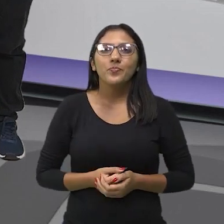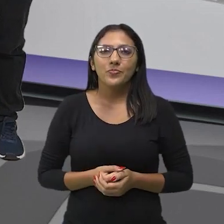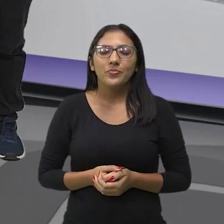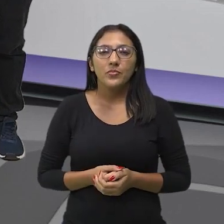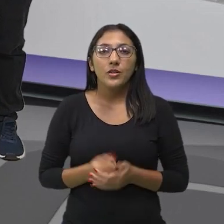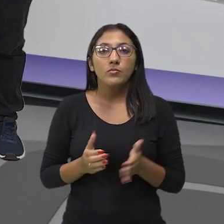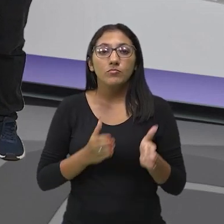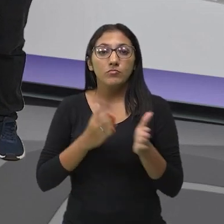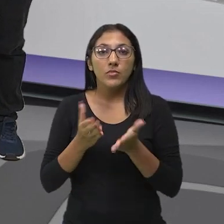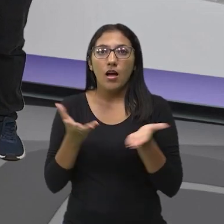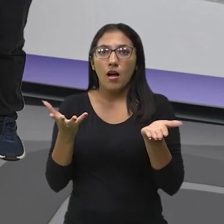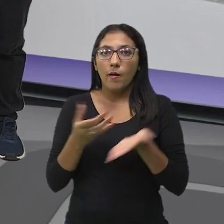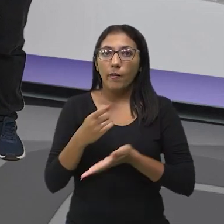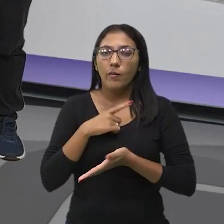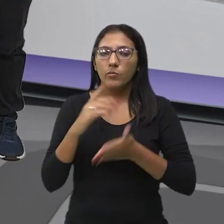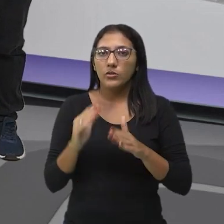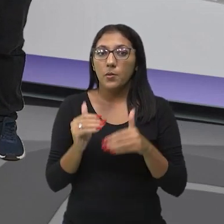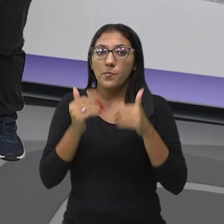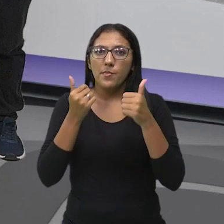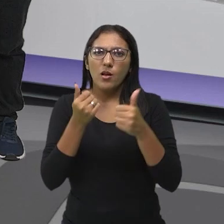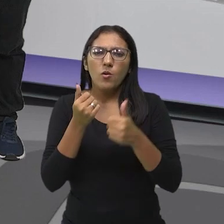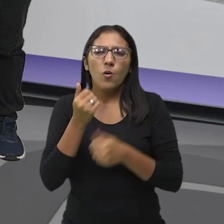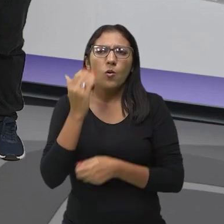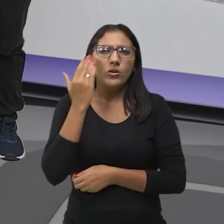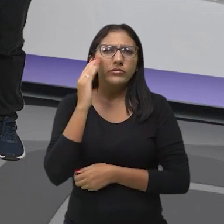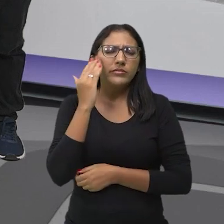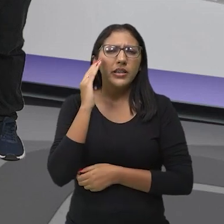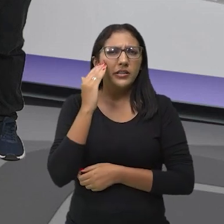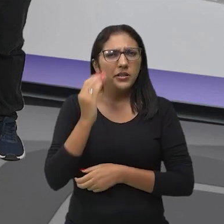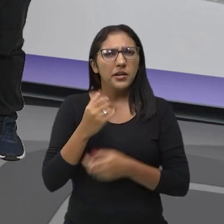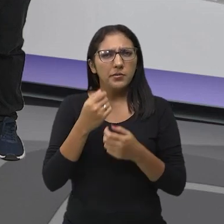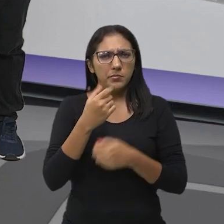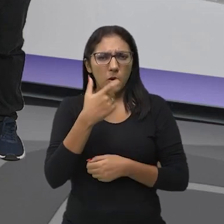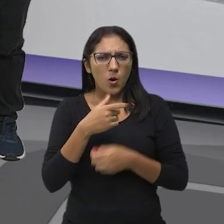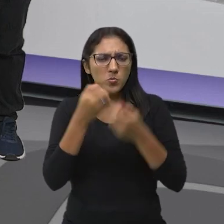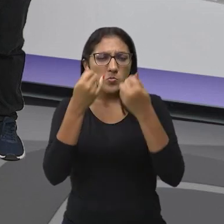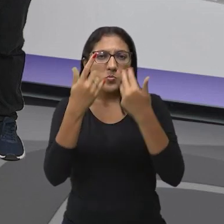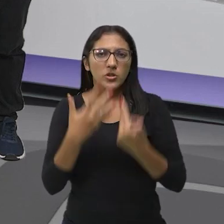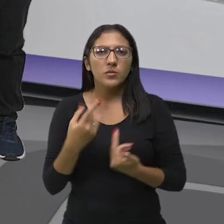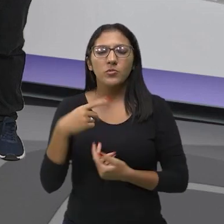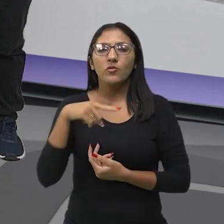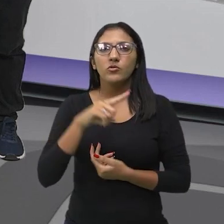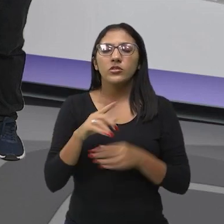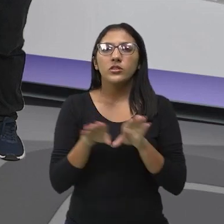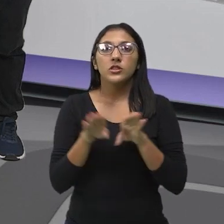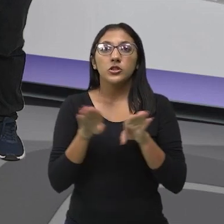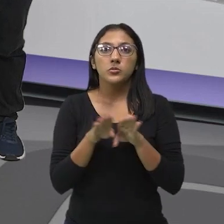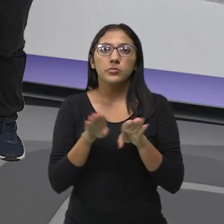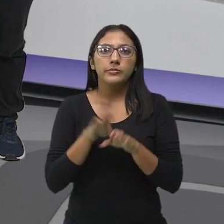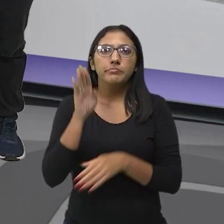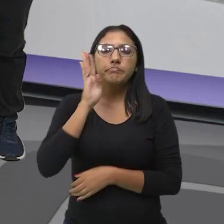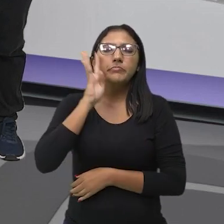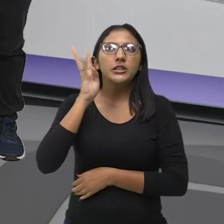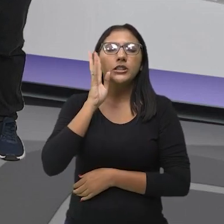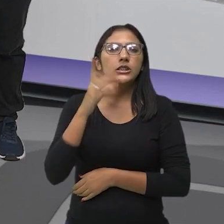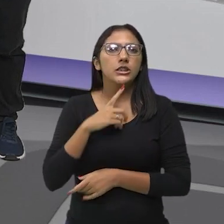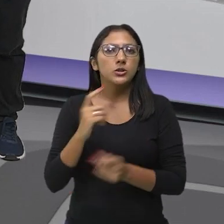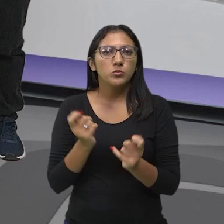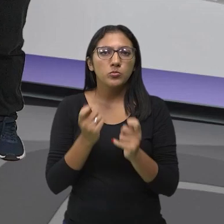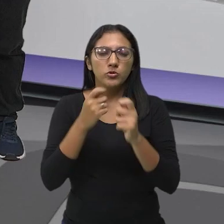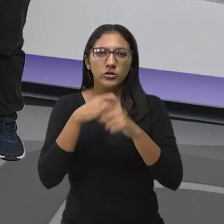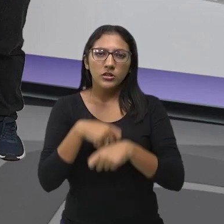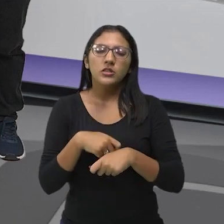pessoal, para ficar mais claro o que o professor falou aqui, para ficar mais claro essa ideia